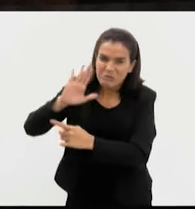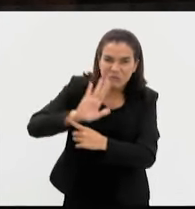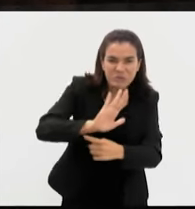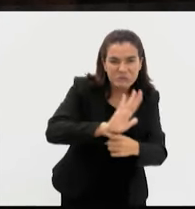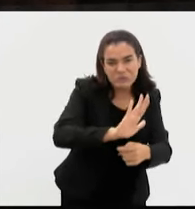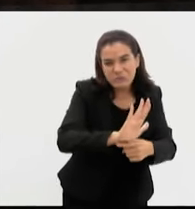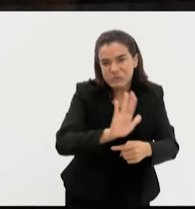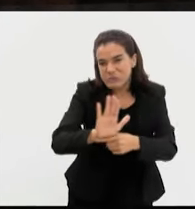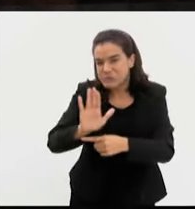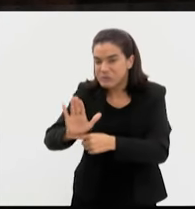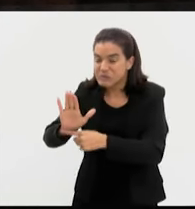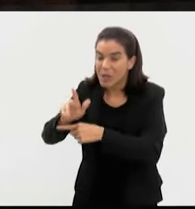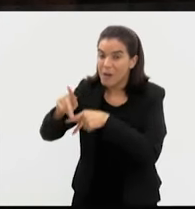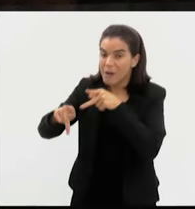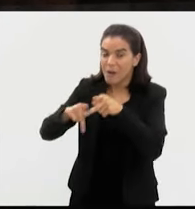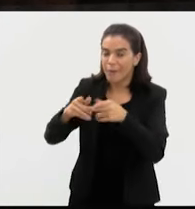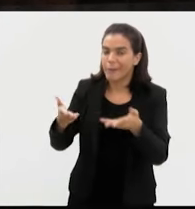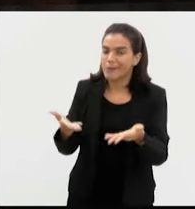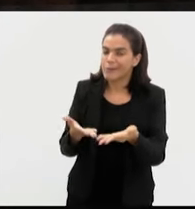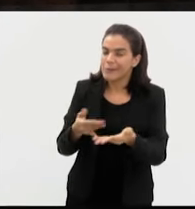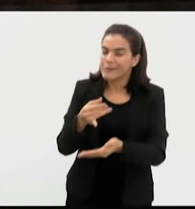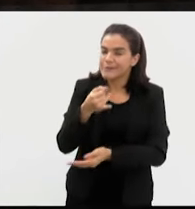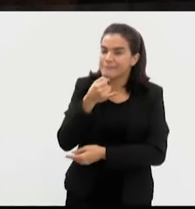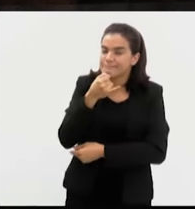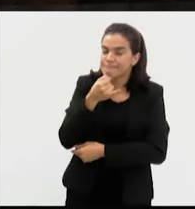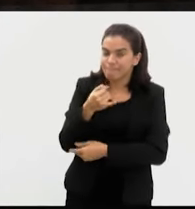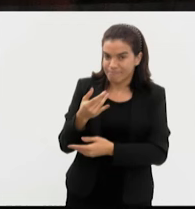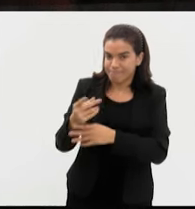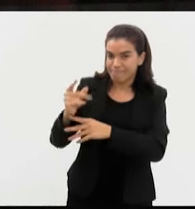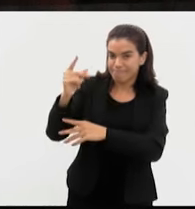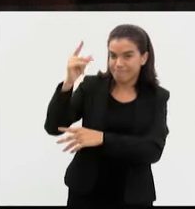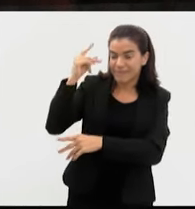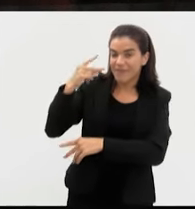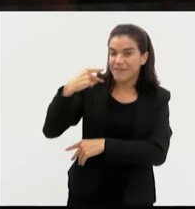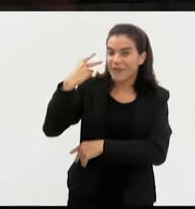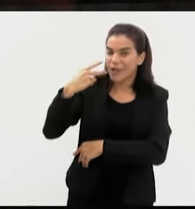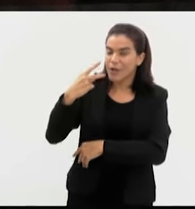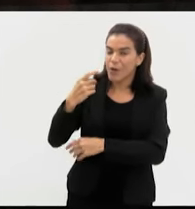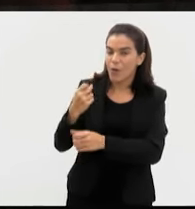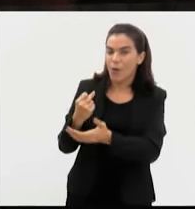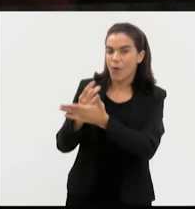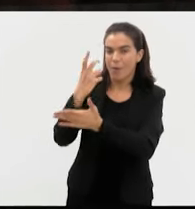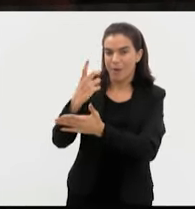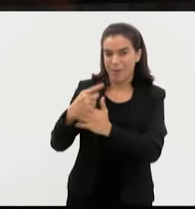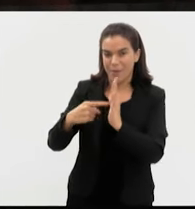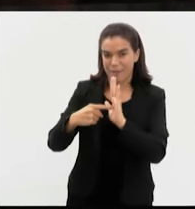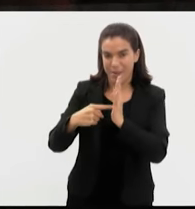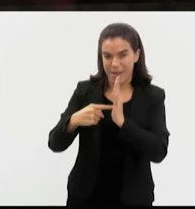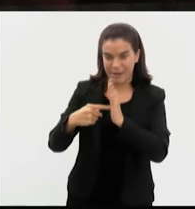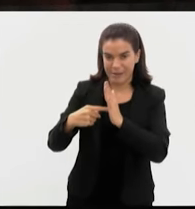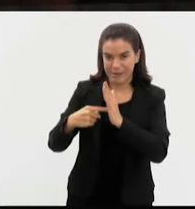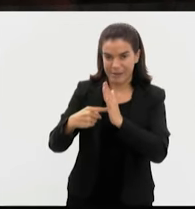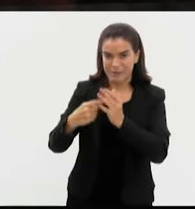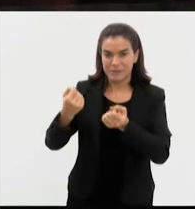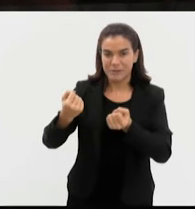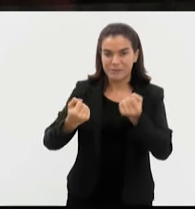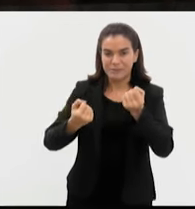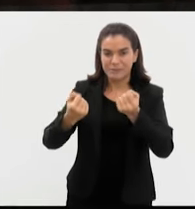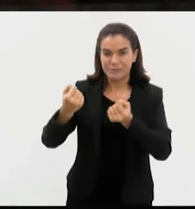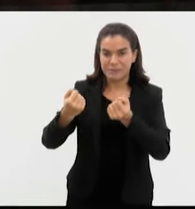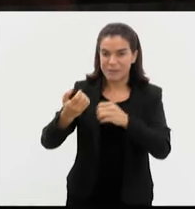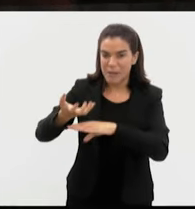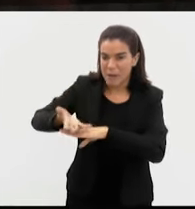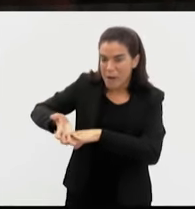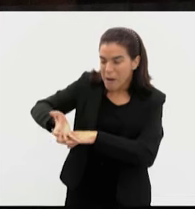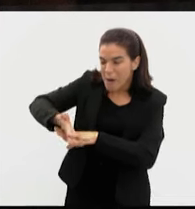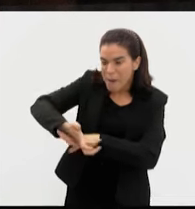população mas hoje uma realidade que era o meu sonho desde Vereador levar uma máquina como essa que realmente faz a diferença vai